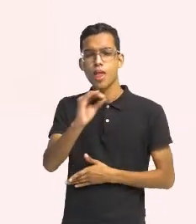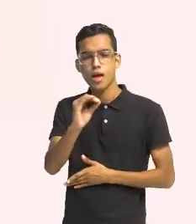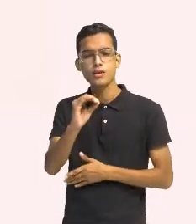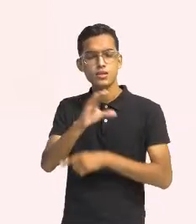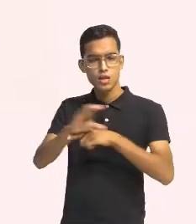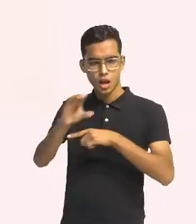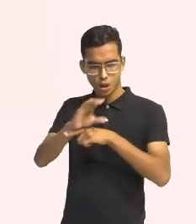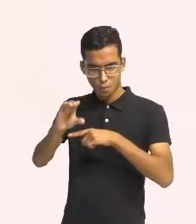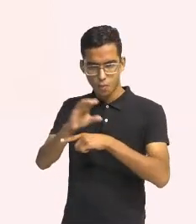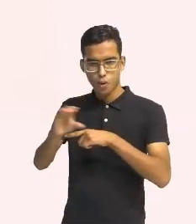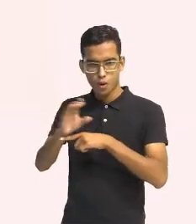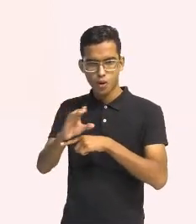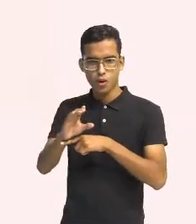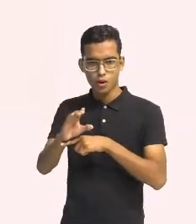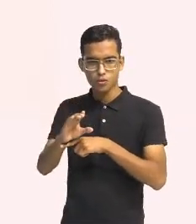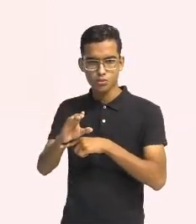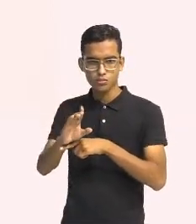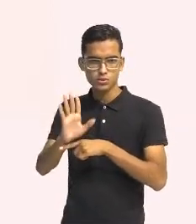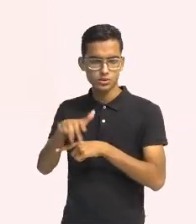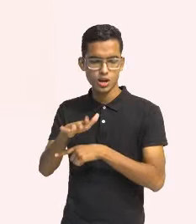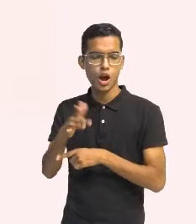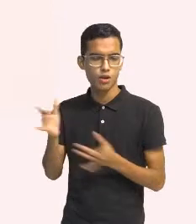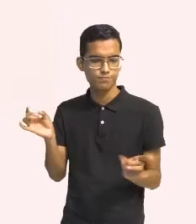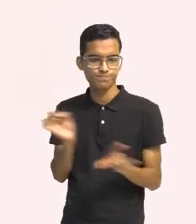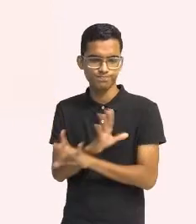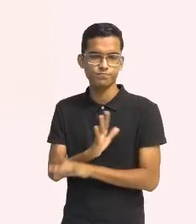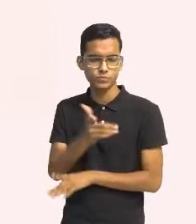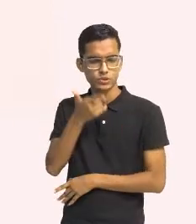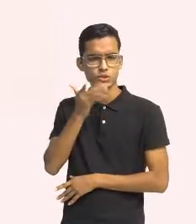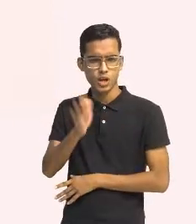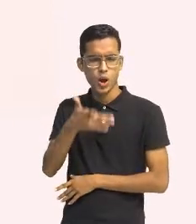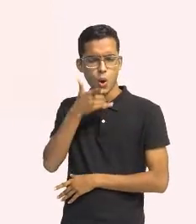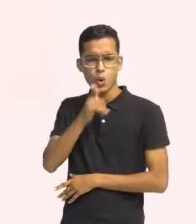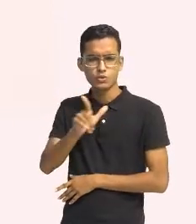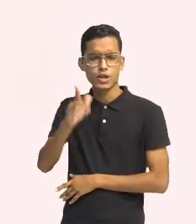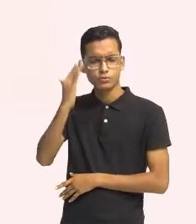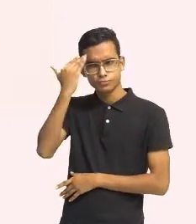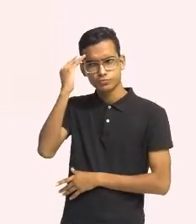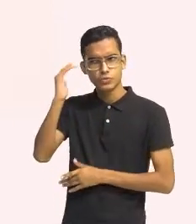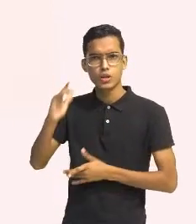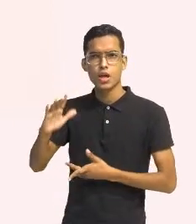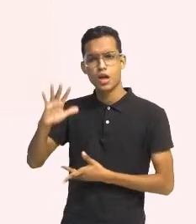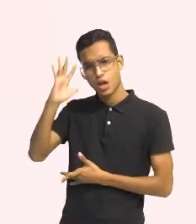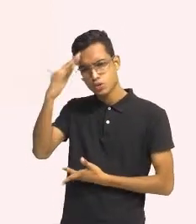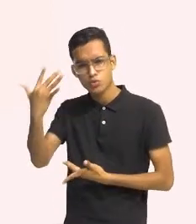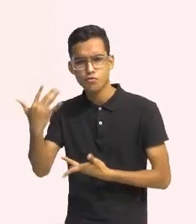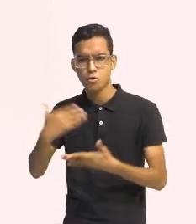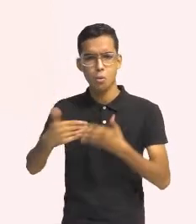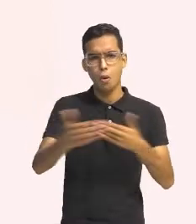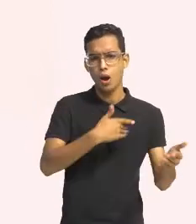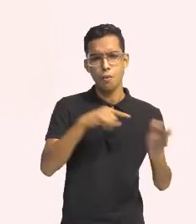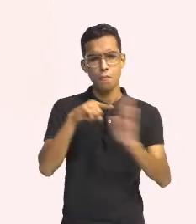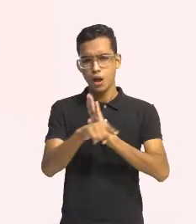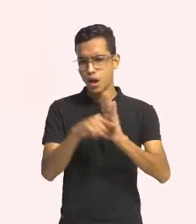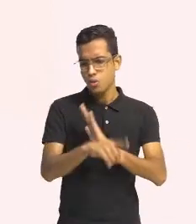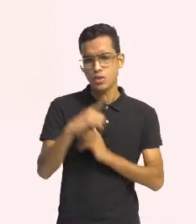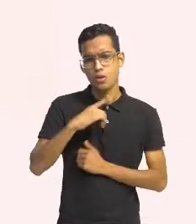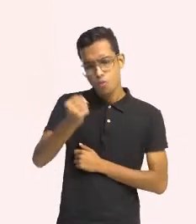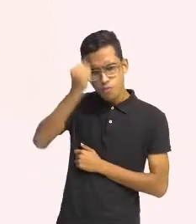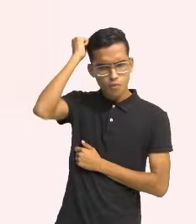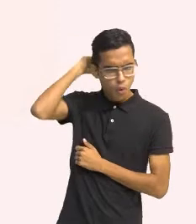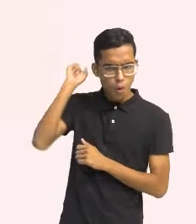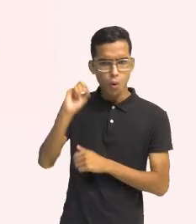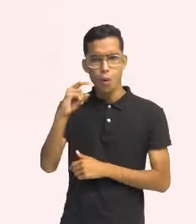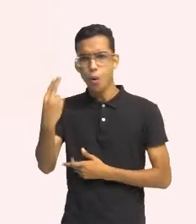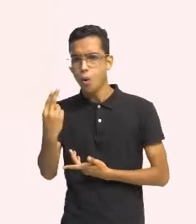bom? Então, conhecendo essa tabela aqui com 10 prefixos, você consegue resolver qualquer questão, né, de vestibular